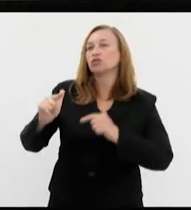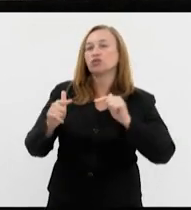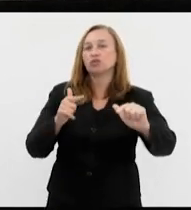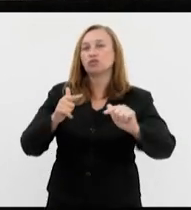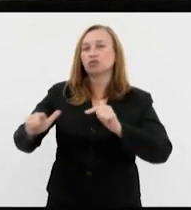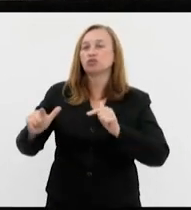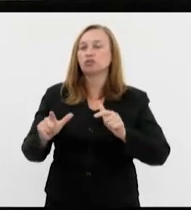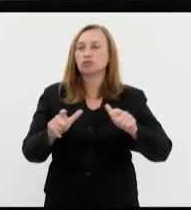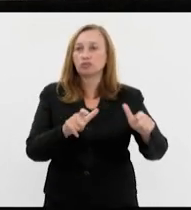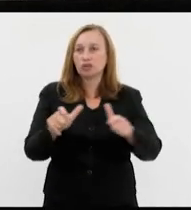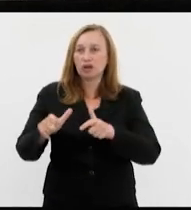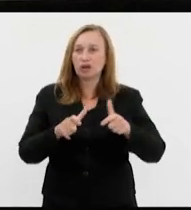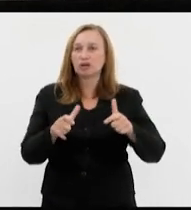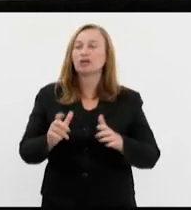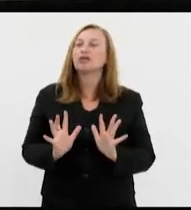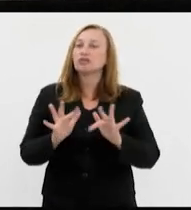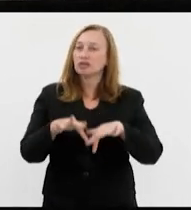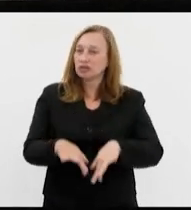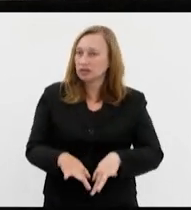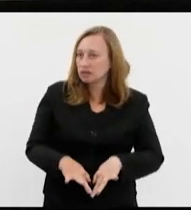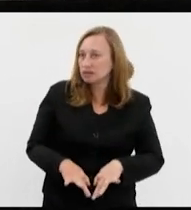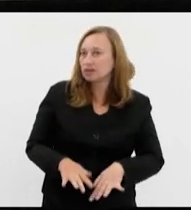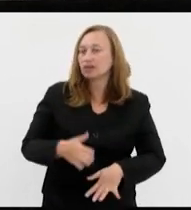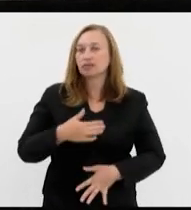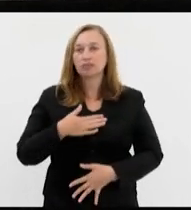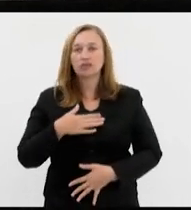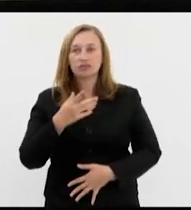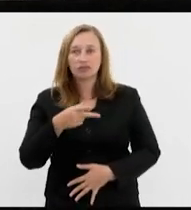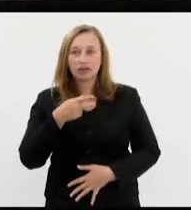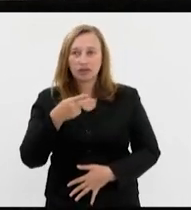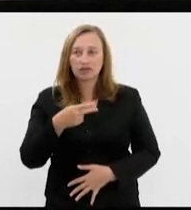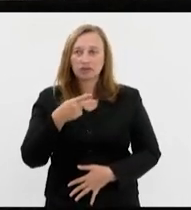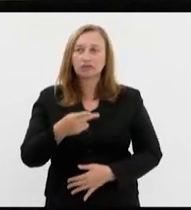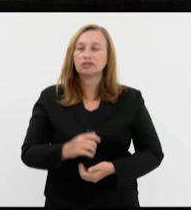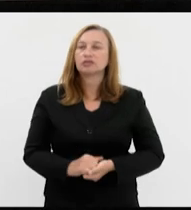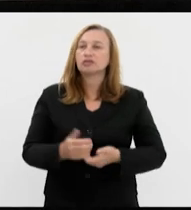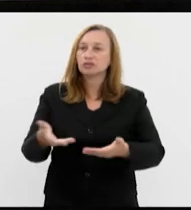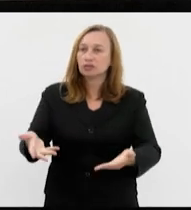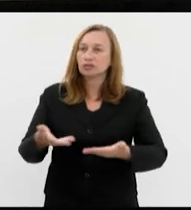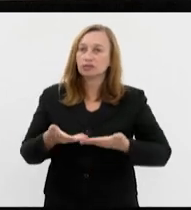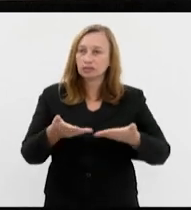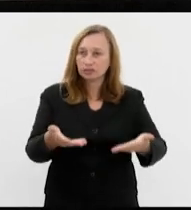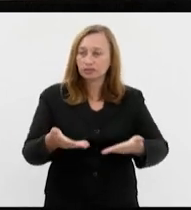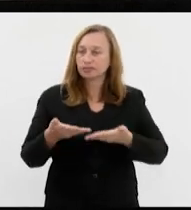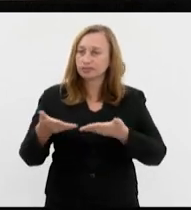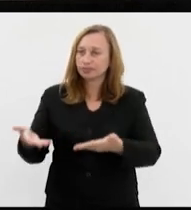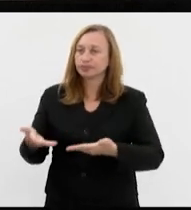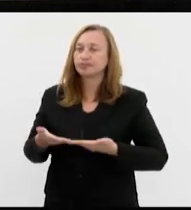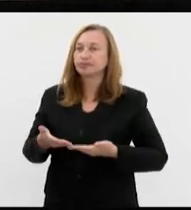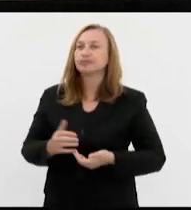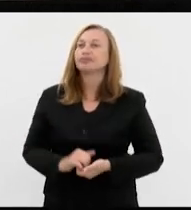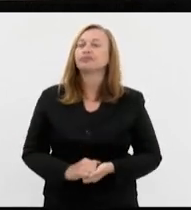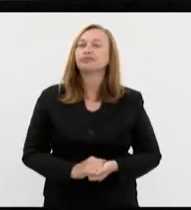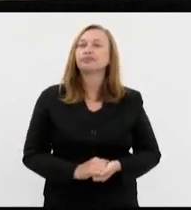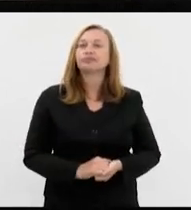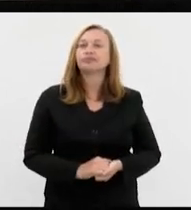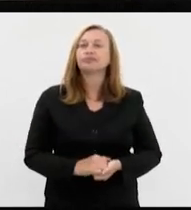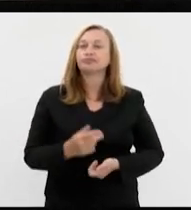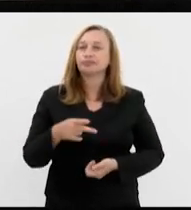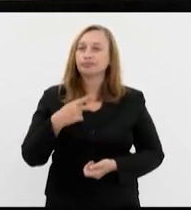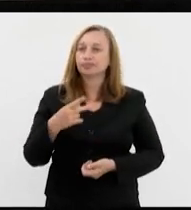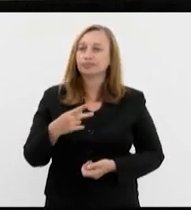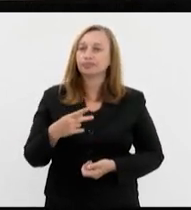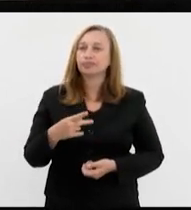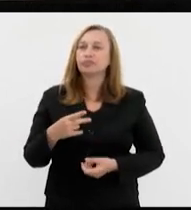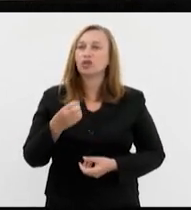outros pontos. Termino aqui o meu pronunciamento, convocando a população, convocando os órgãos e dizendo que faremos